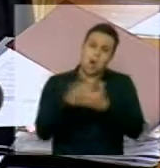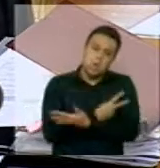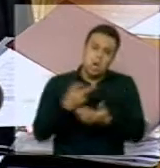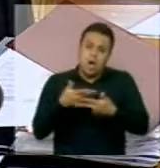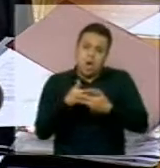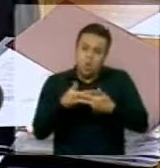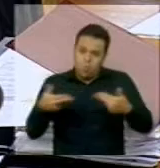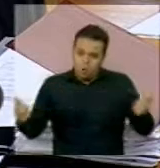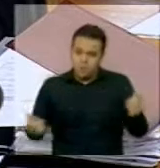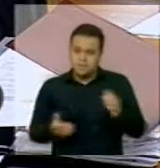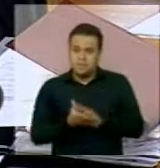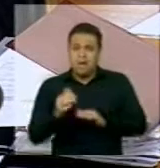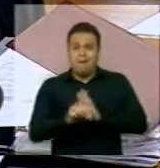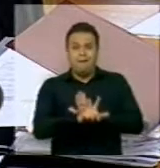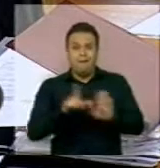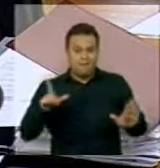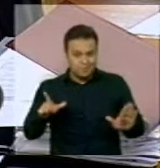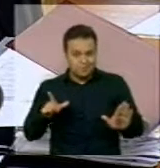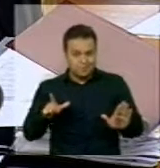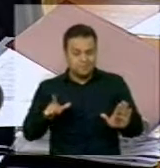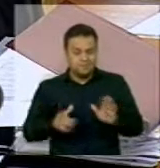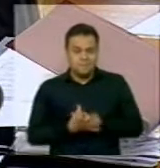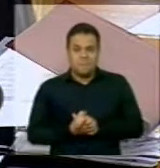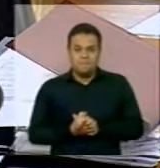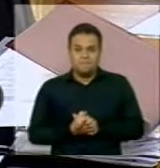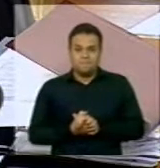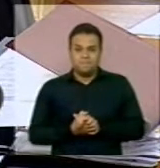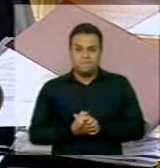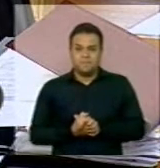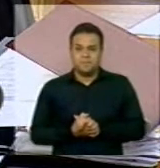dando previamente,